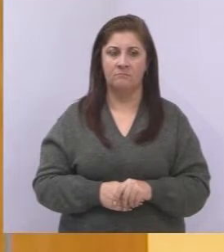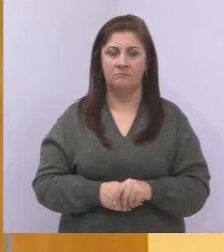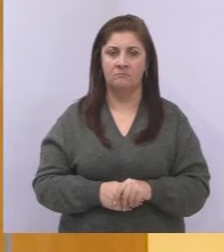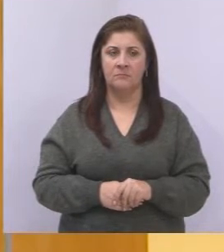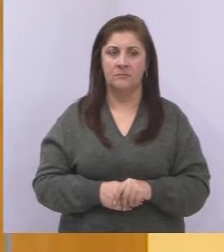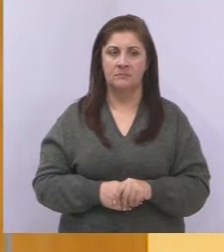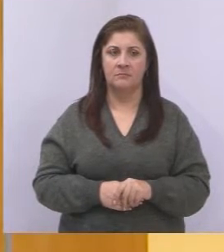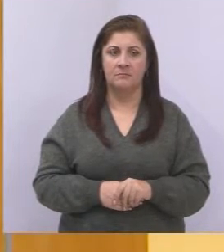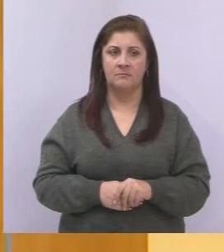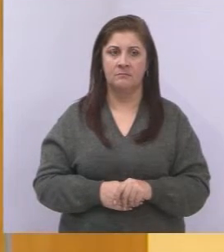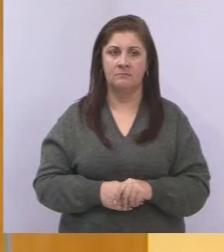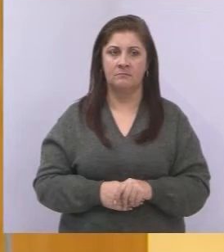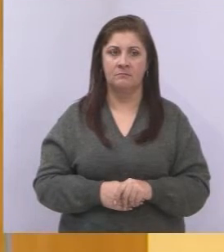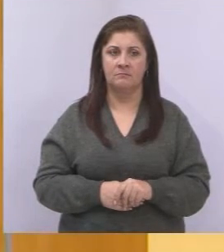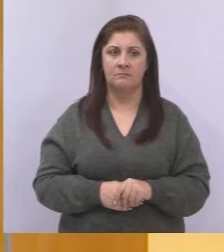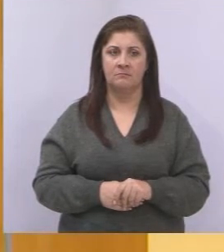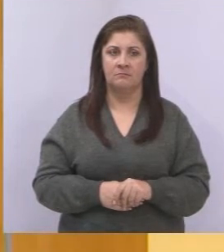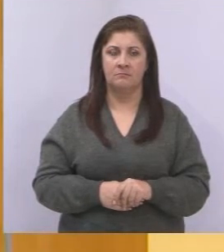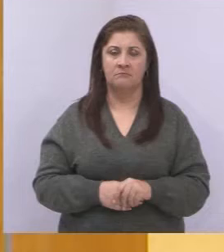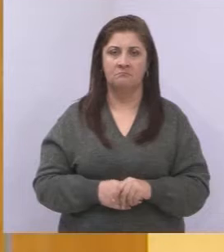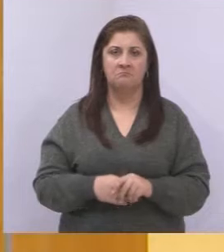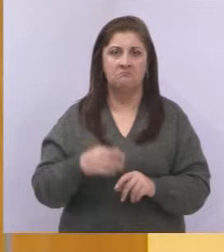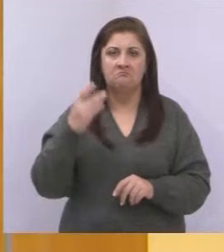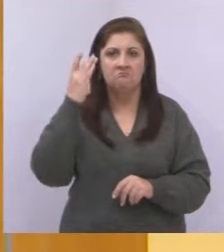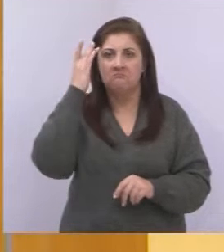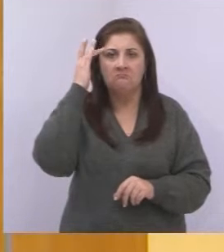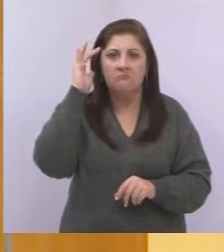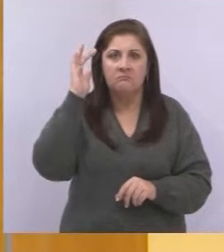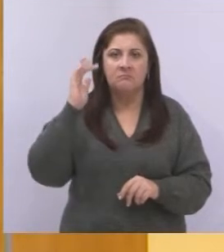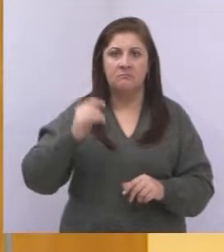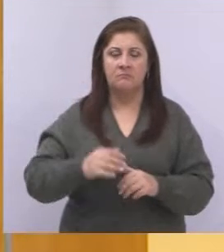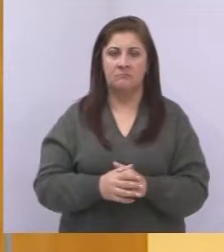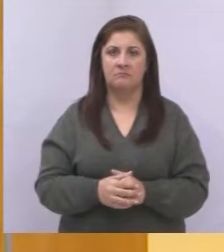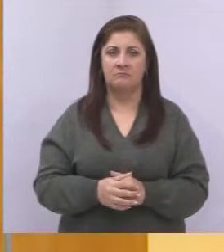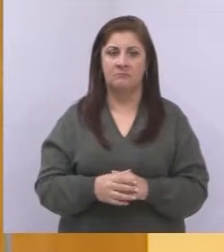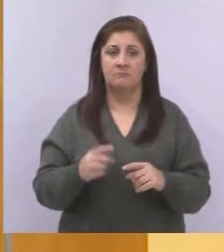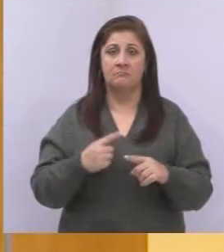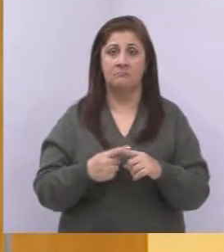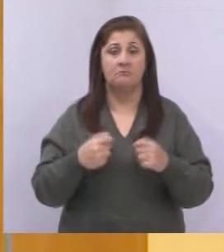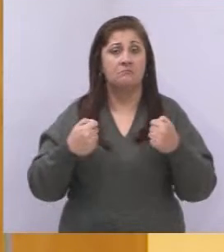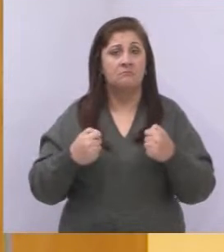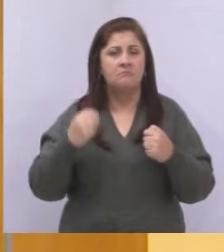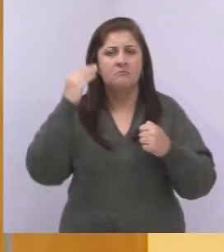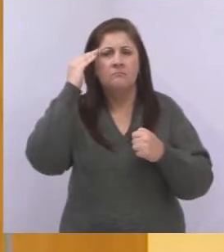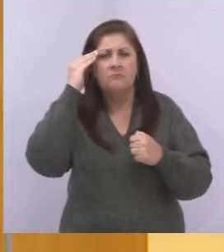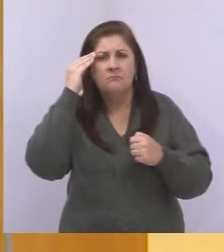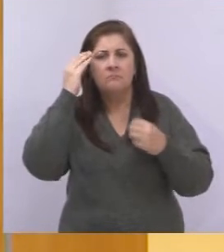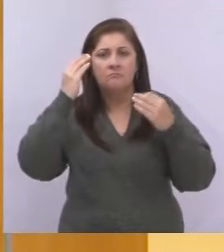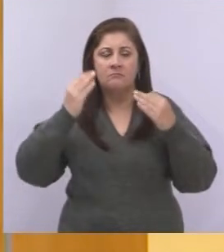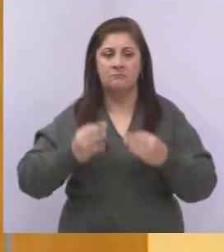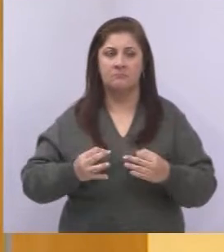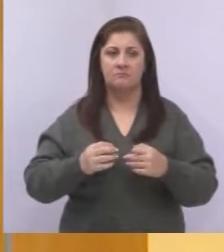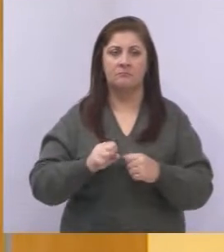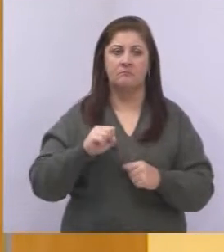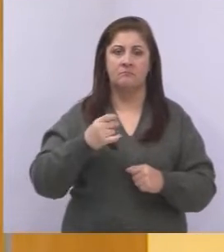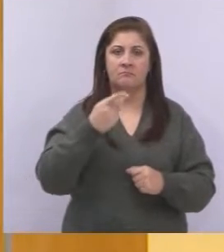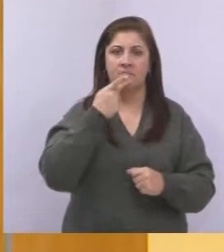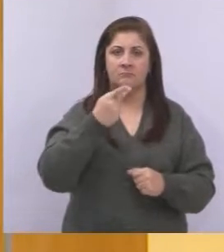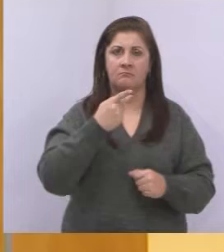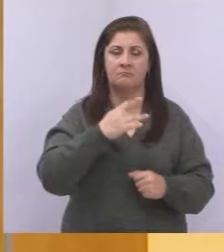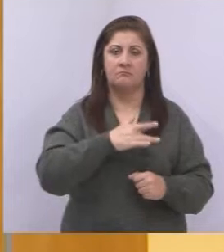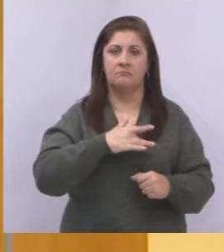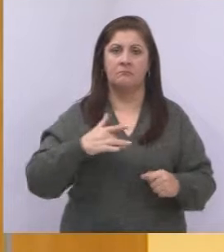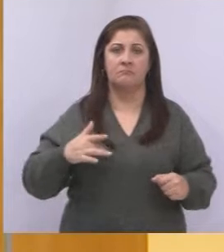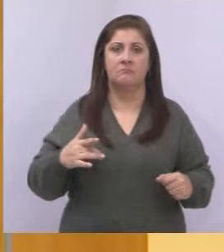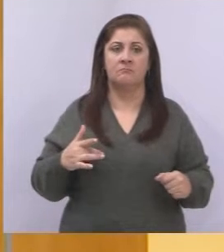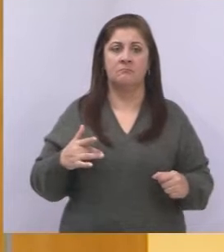bem, né, esclarecido. Porque a gente tem que entender, quando a gente fala de saúde,